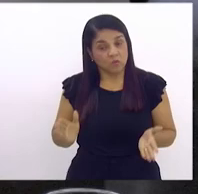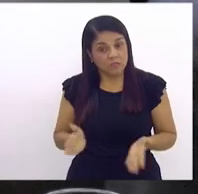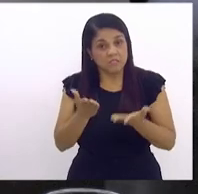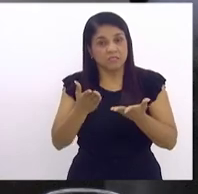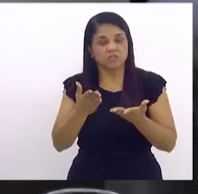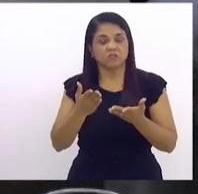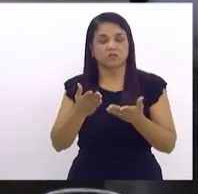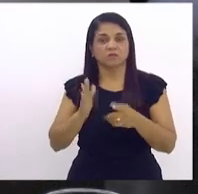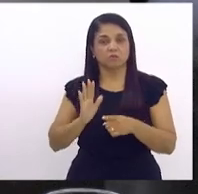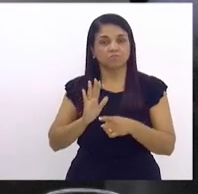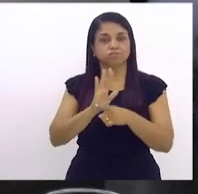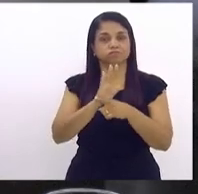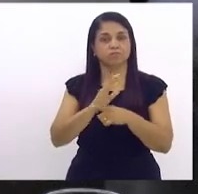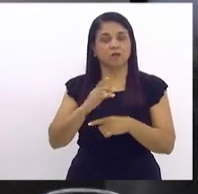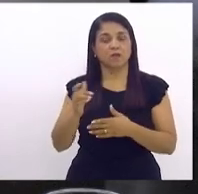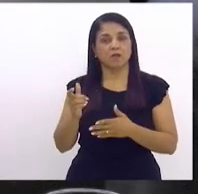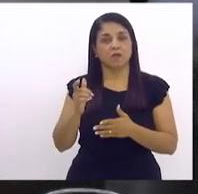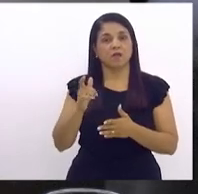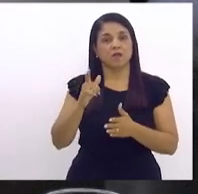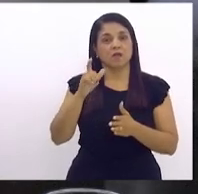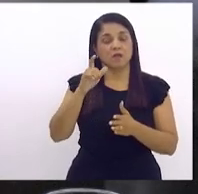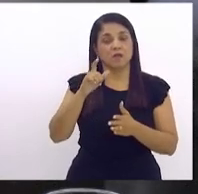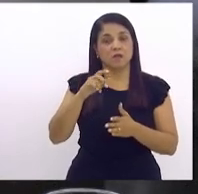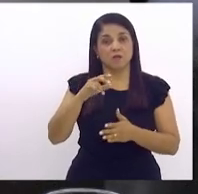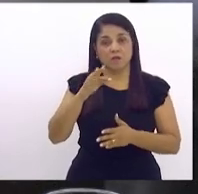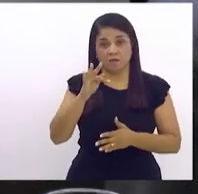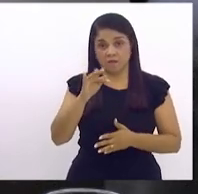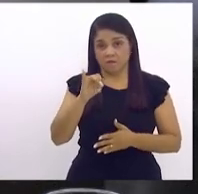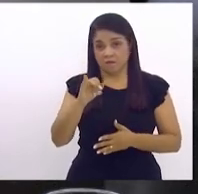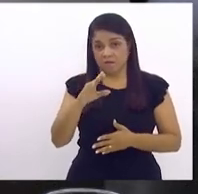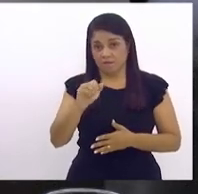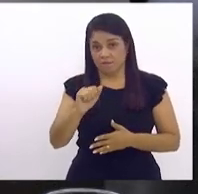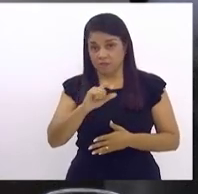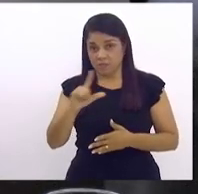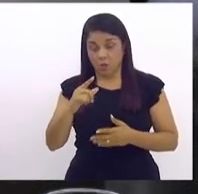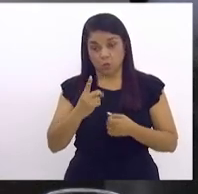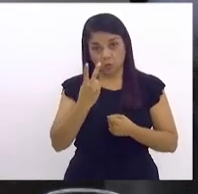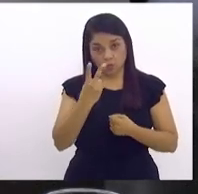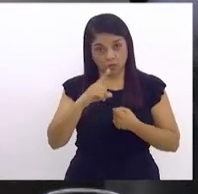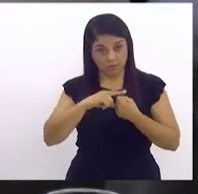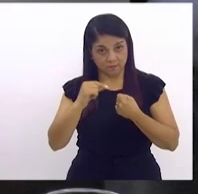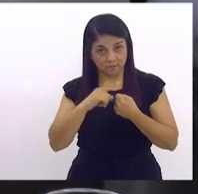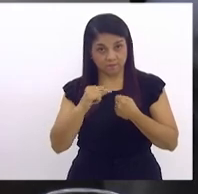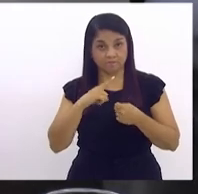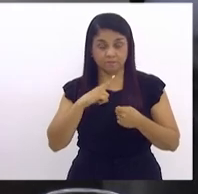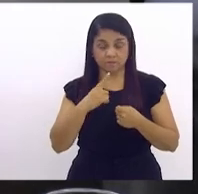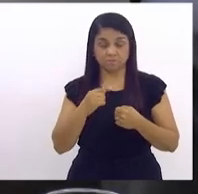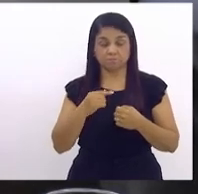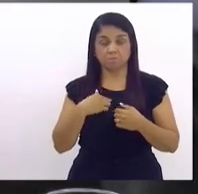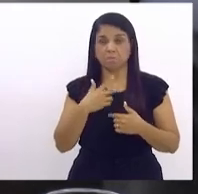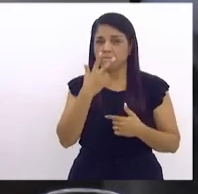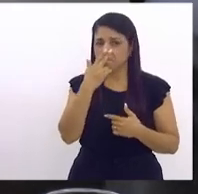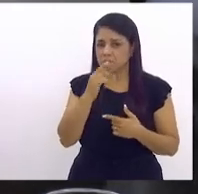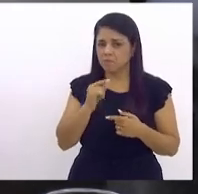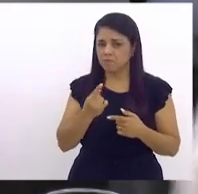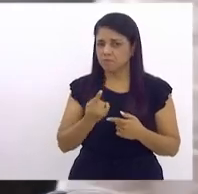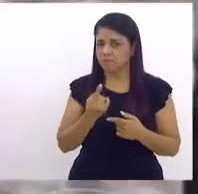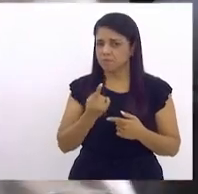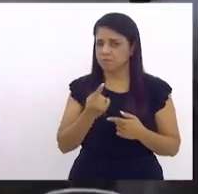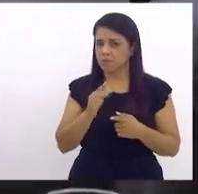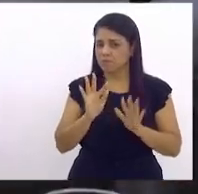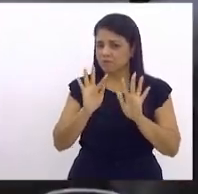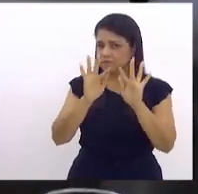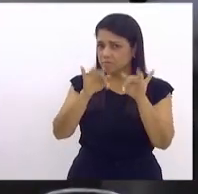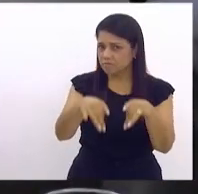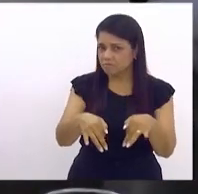fiscal, porque tem dois artigos, um que dá a entender que o incentivo fiscal termina na data